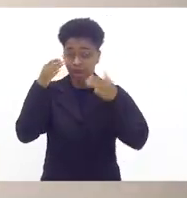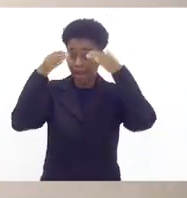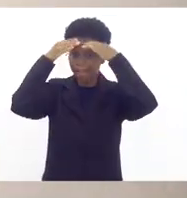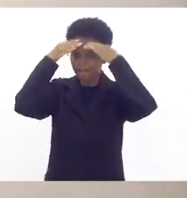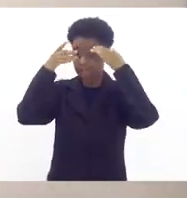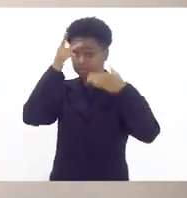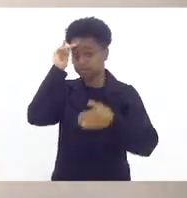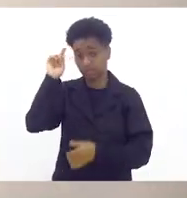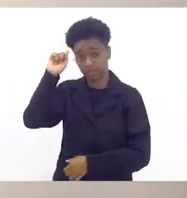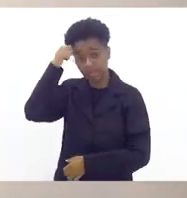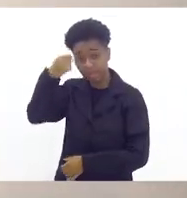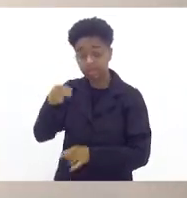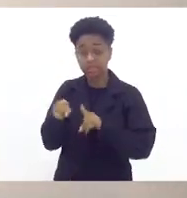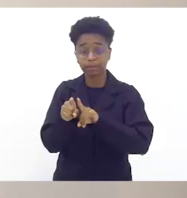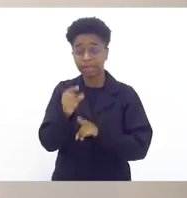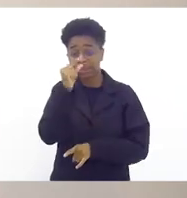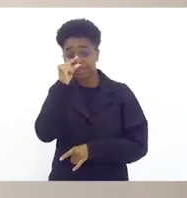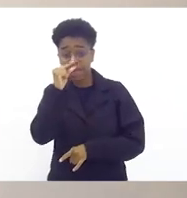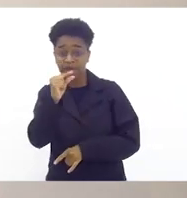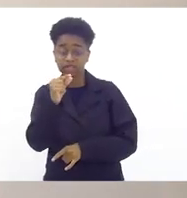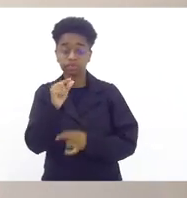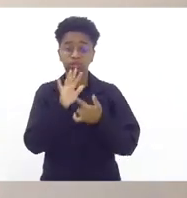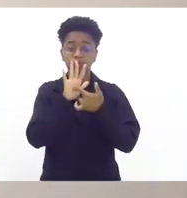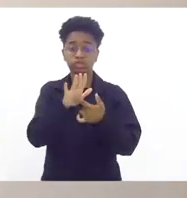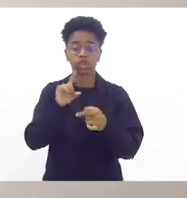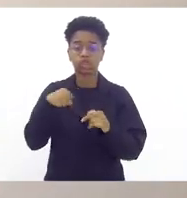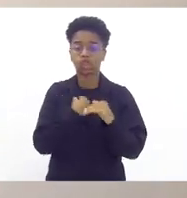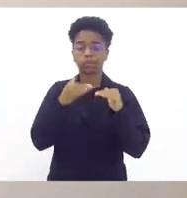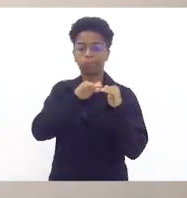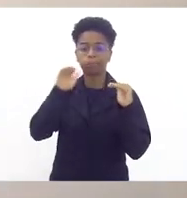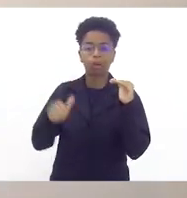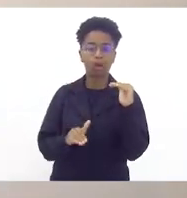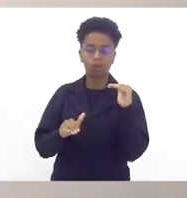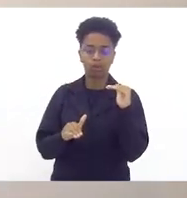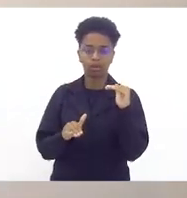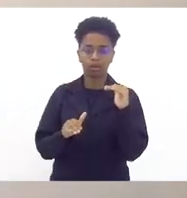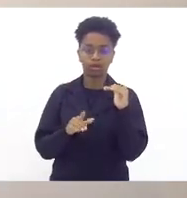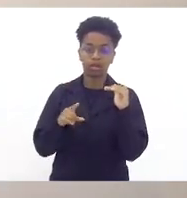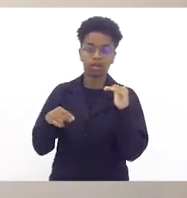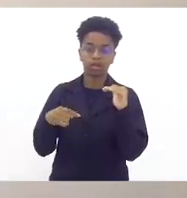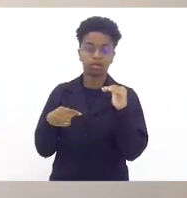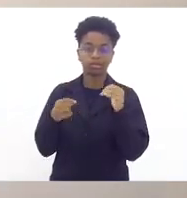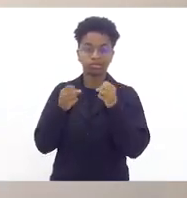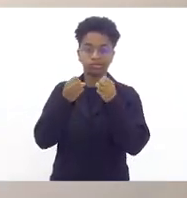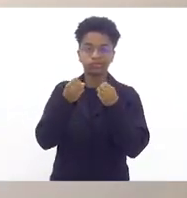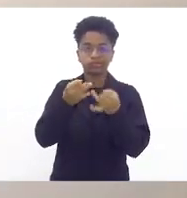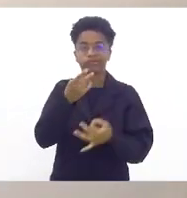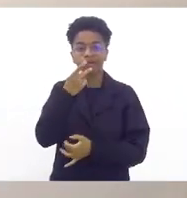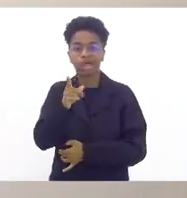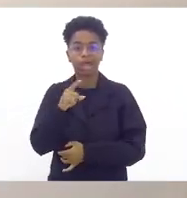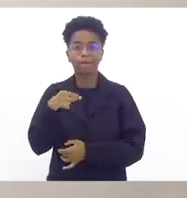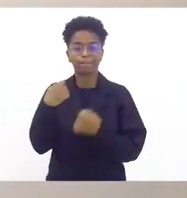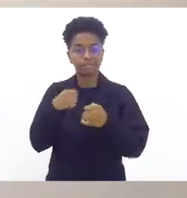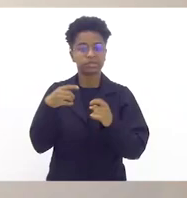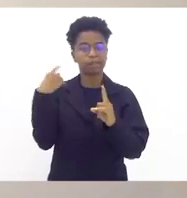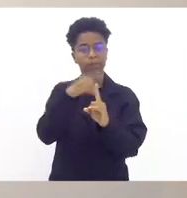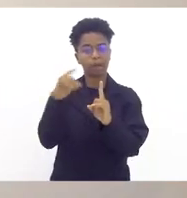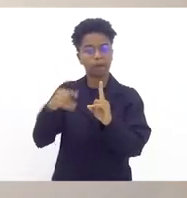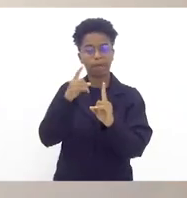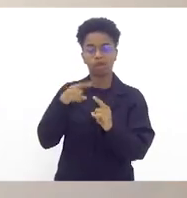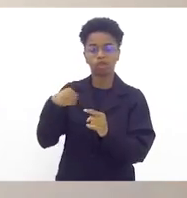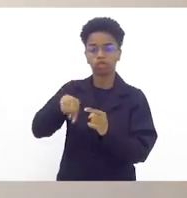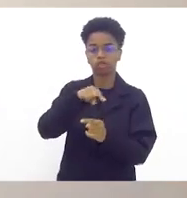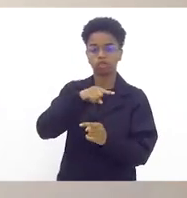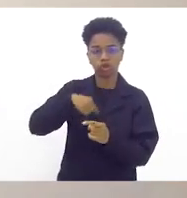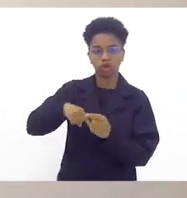negras para justificar a nossa inferioridade, para justificar a tortura que nossos ancestrais